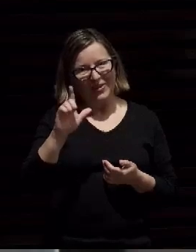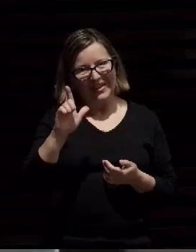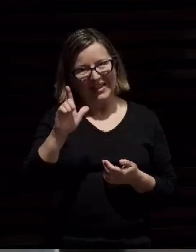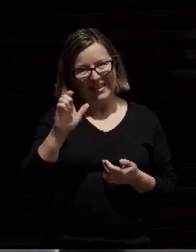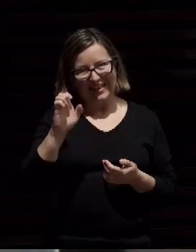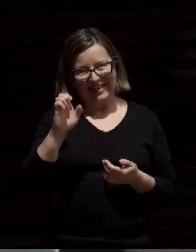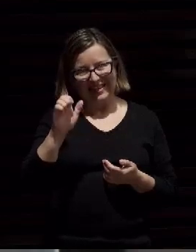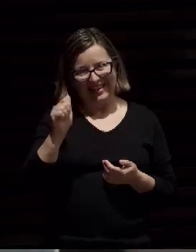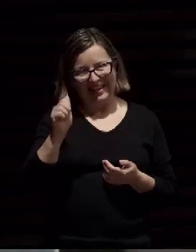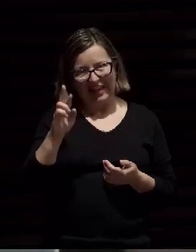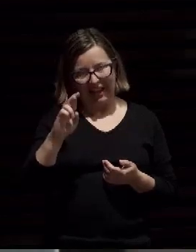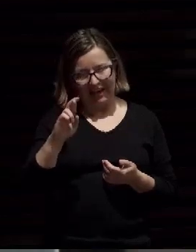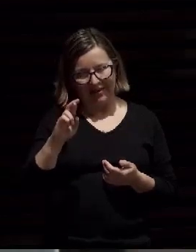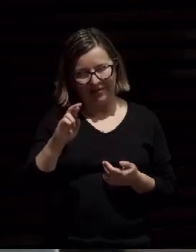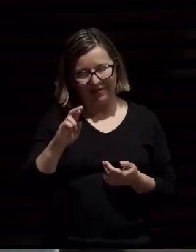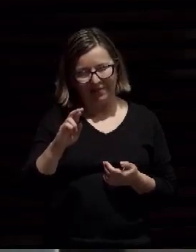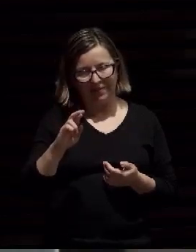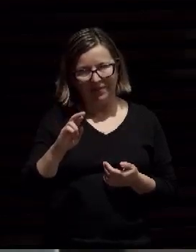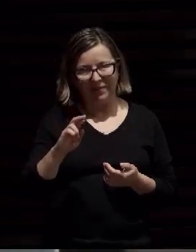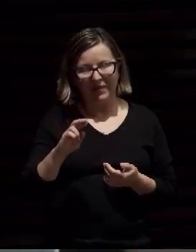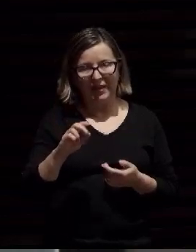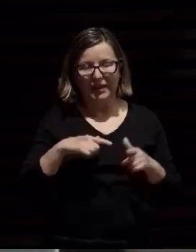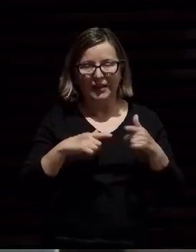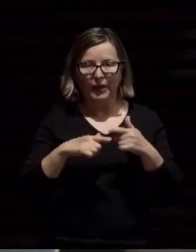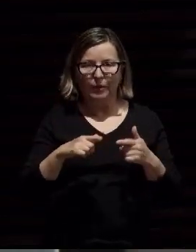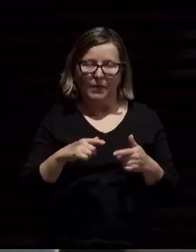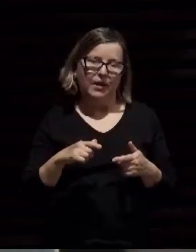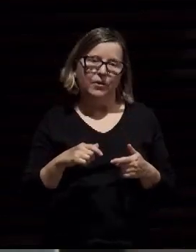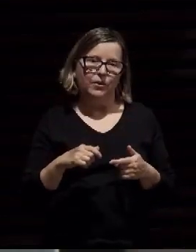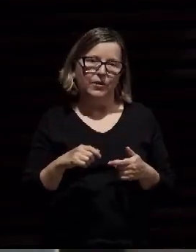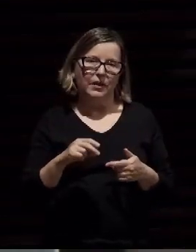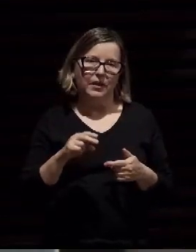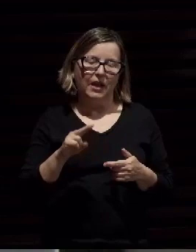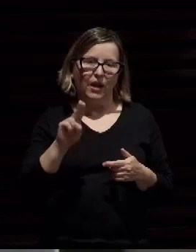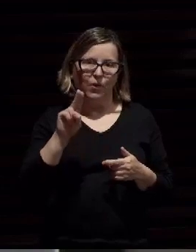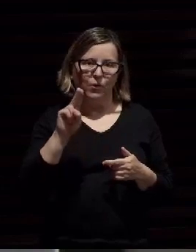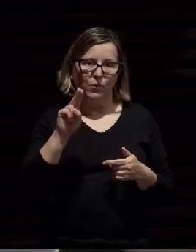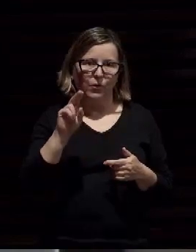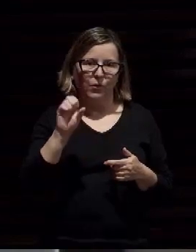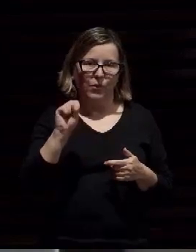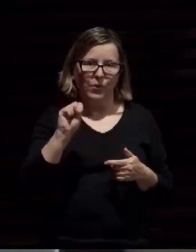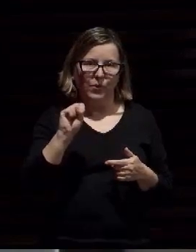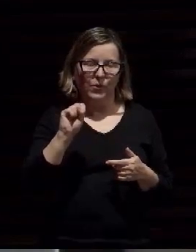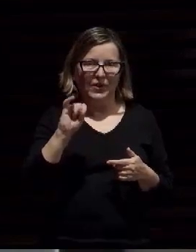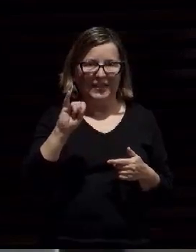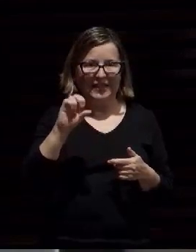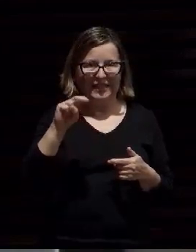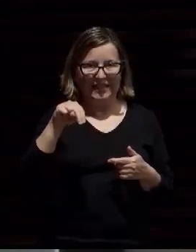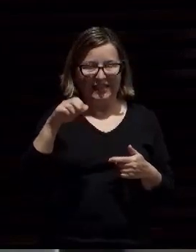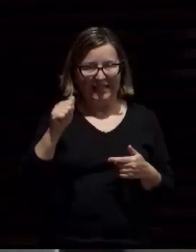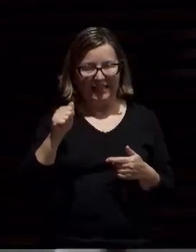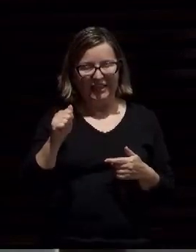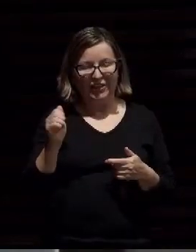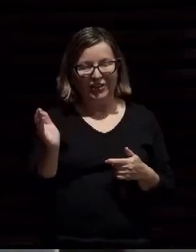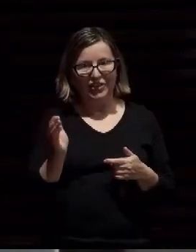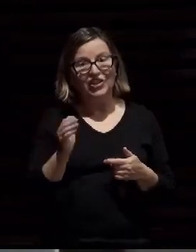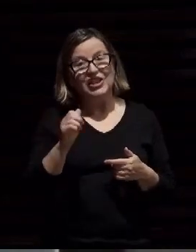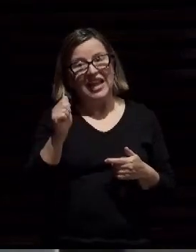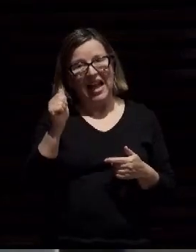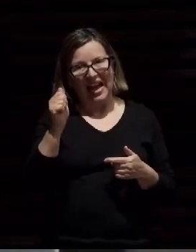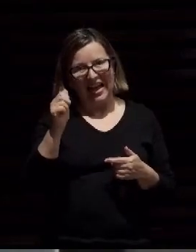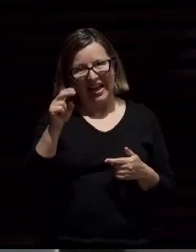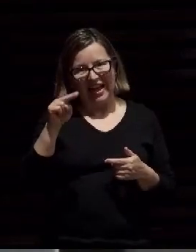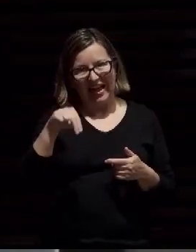Angra, e que era um grande expositor da Bíblia. Um dia, eu jantando com ele, aqui num